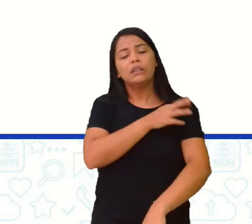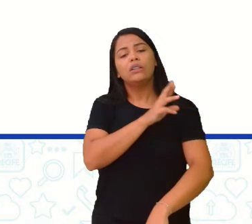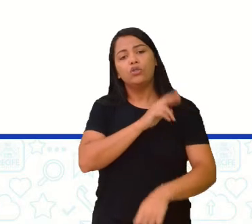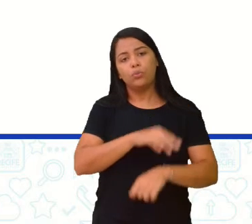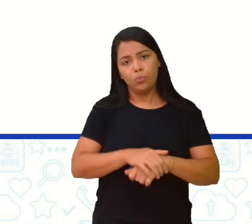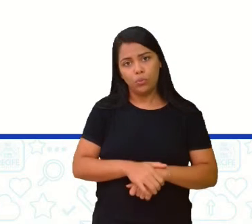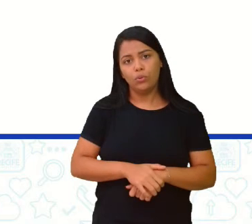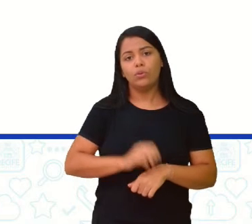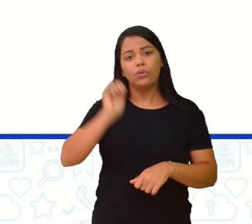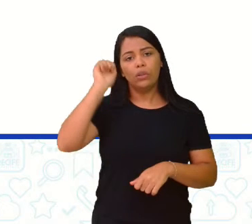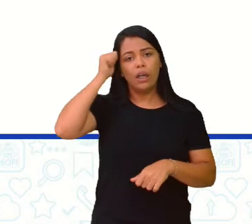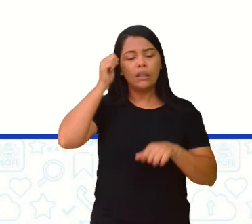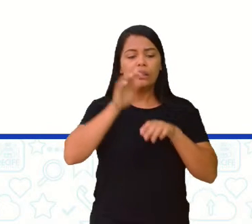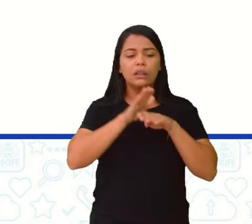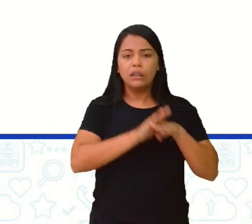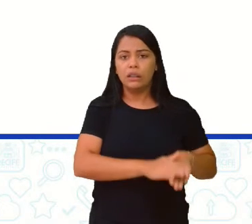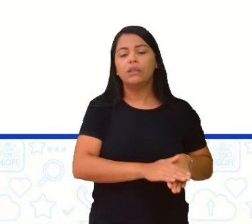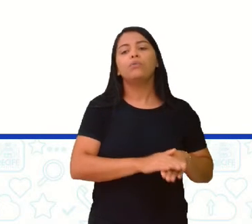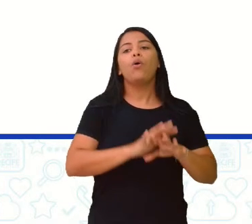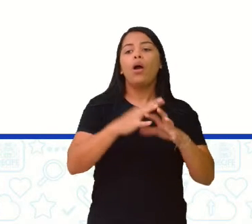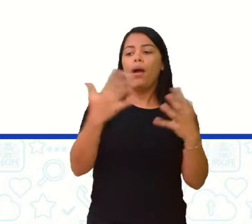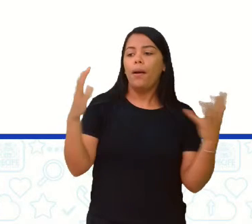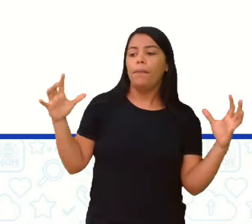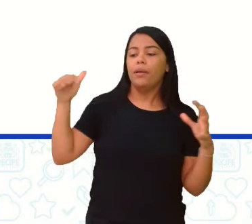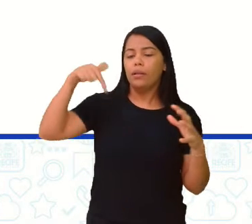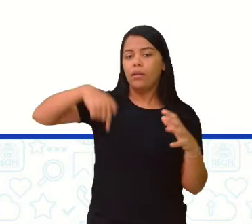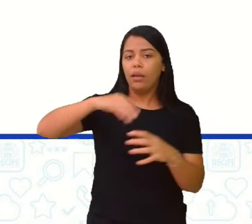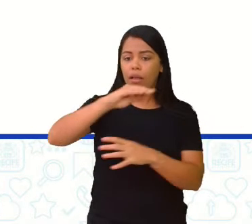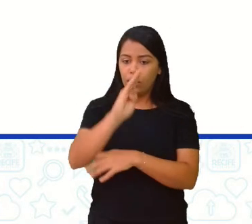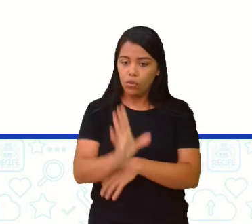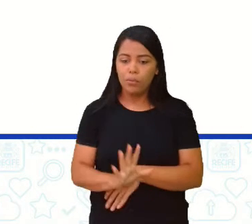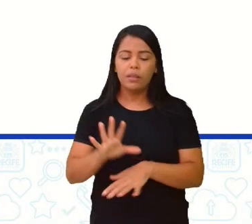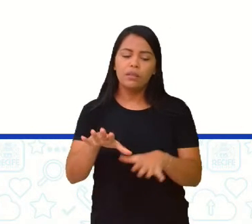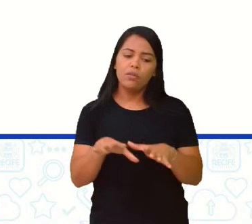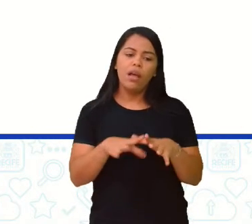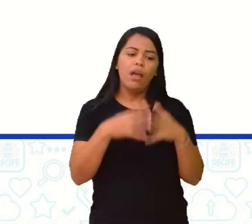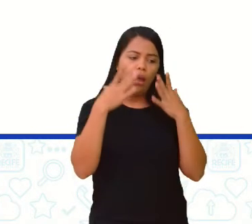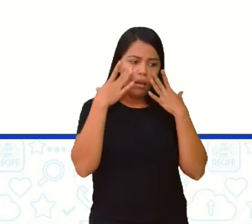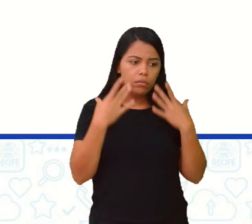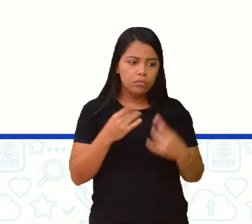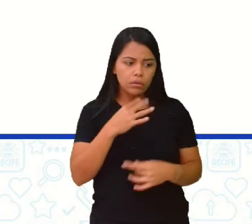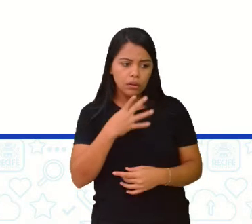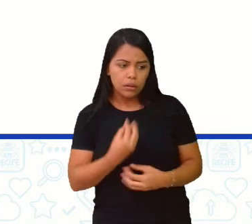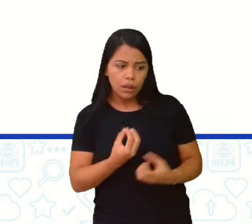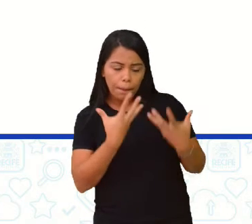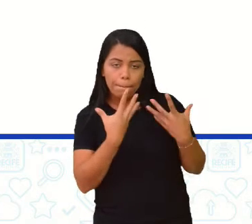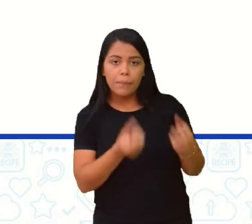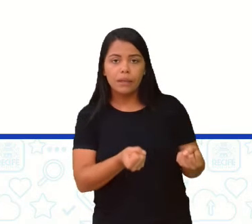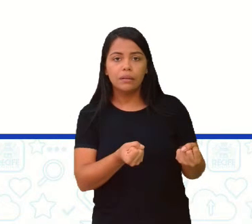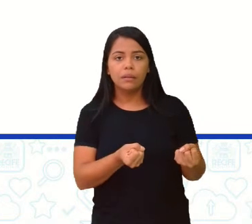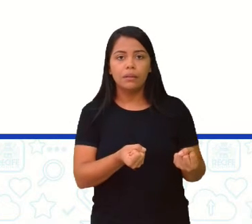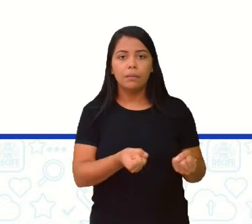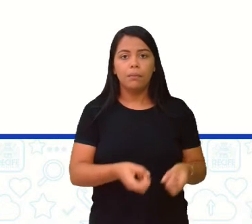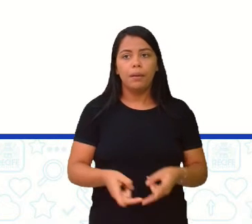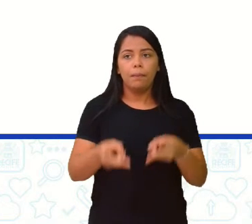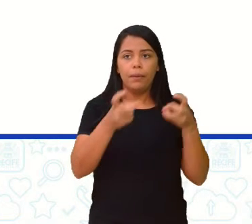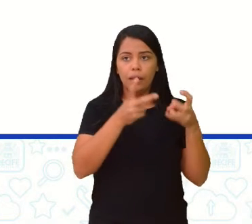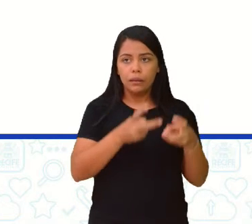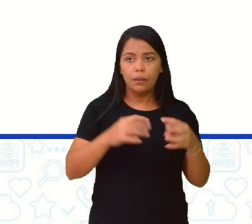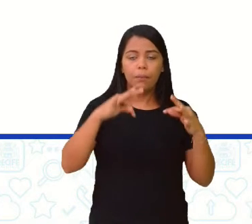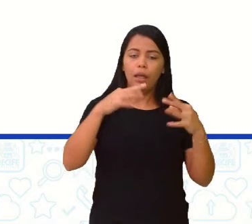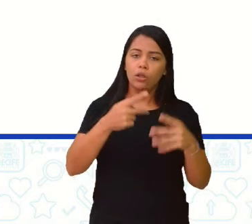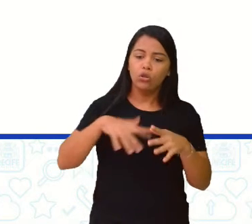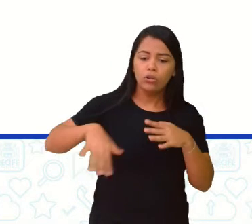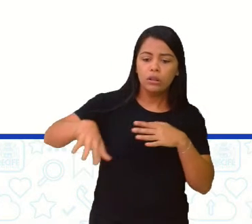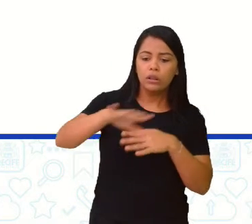racismo ambiental no Brasil é reconhecer que a constituição dos poderes públicos, econômicos e culturais